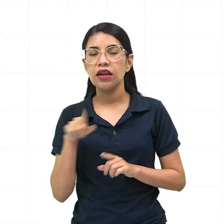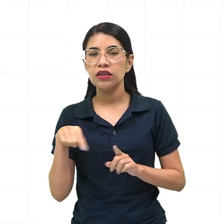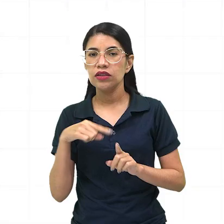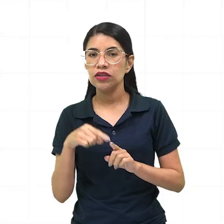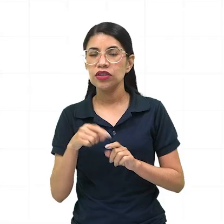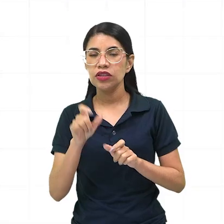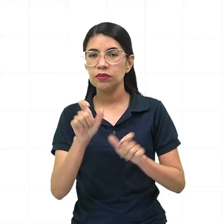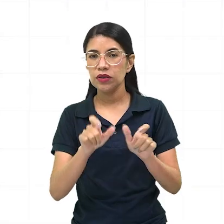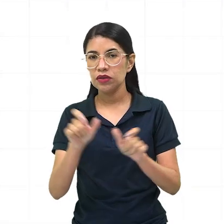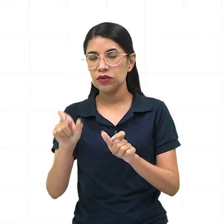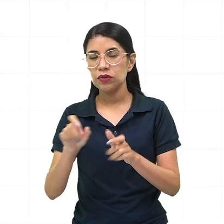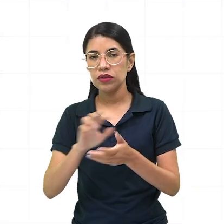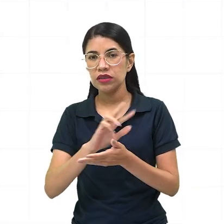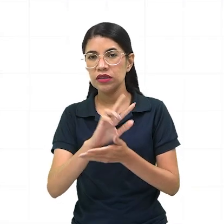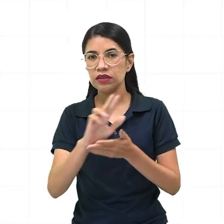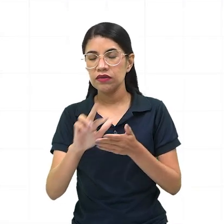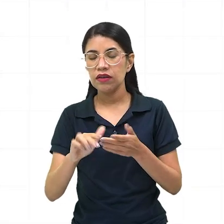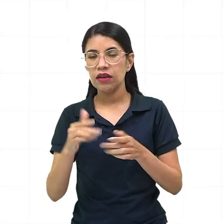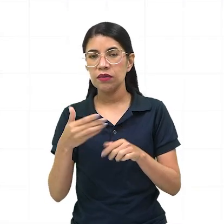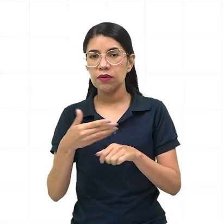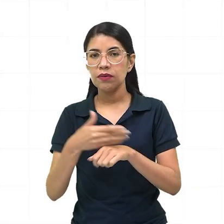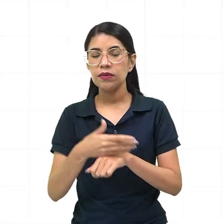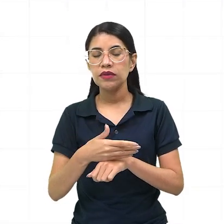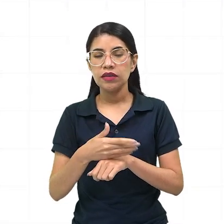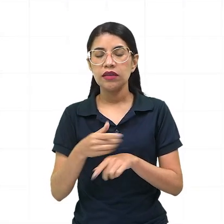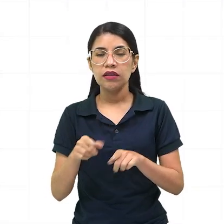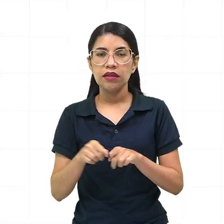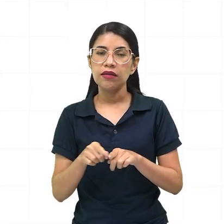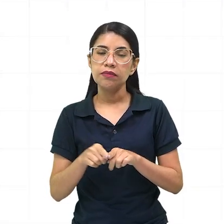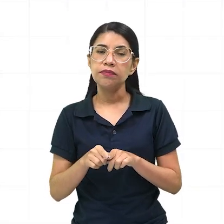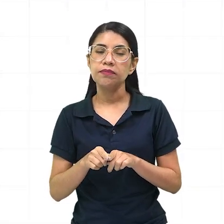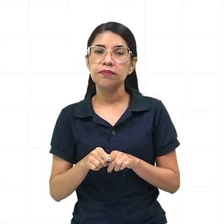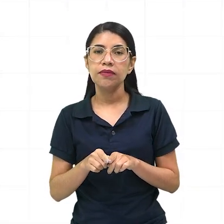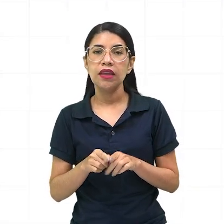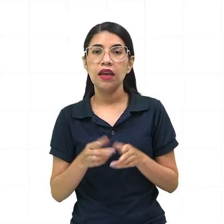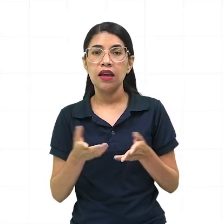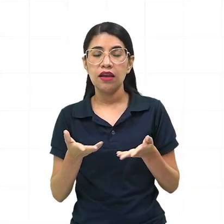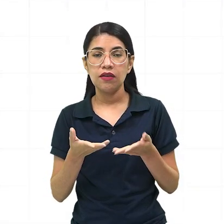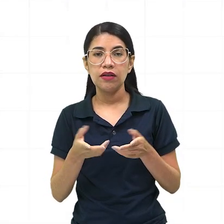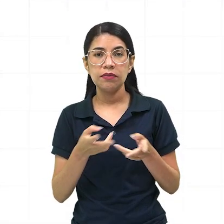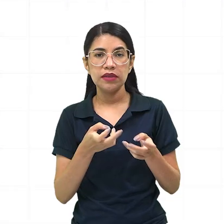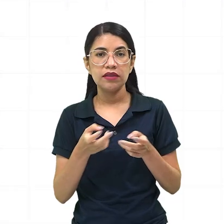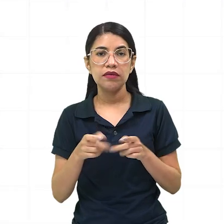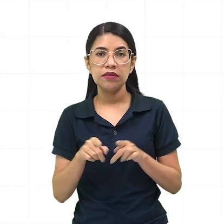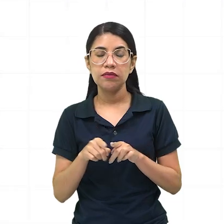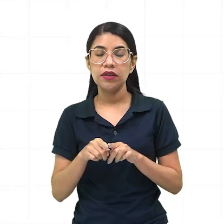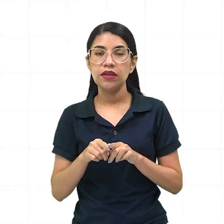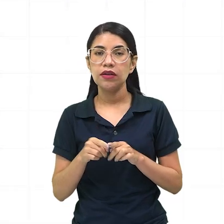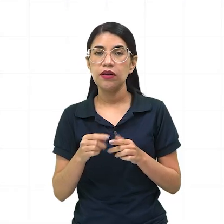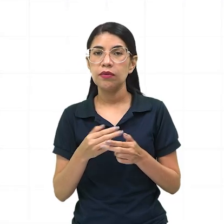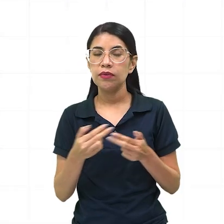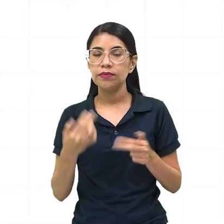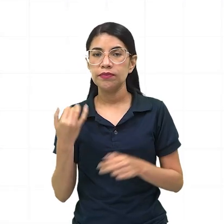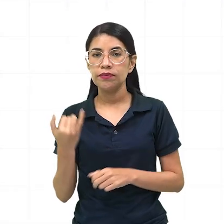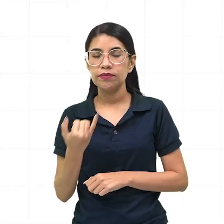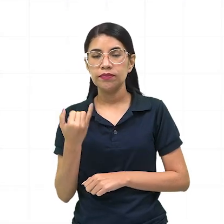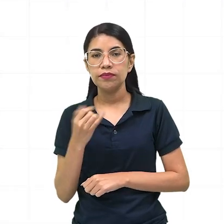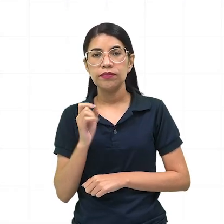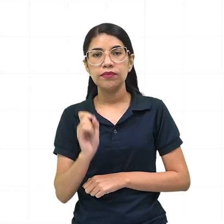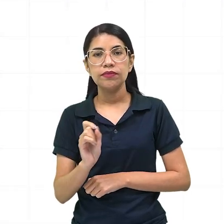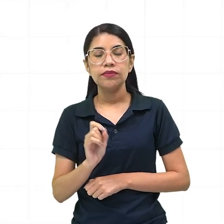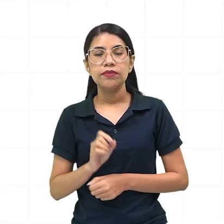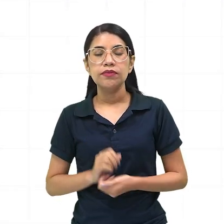maneira, elas têm acesso, né? E aqui nós vamos ver uma coisa muito importante,